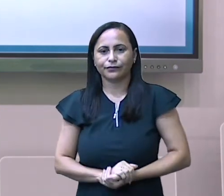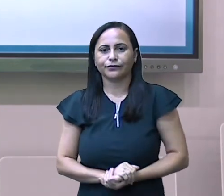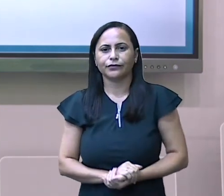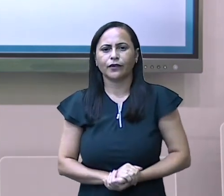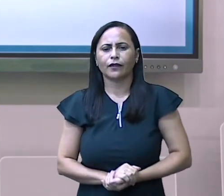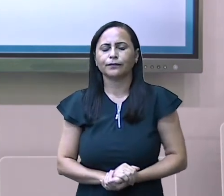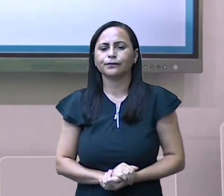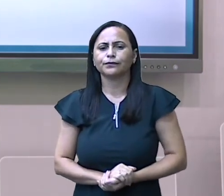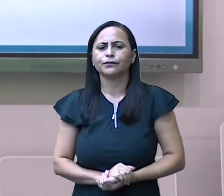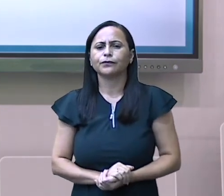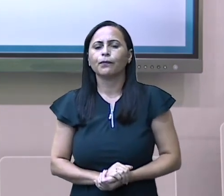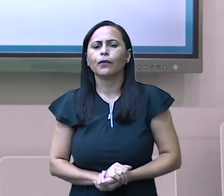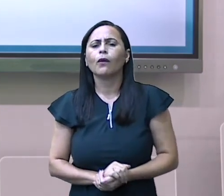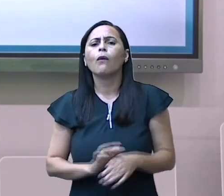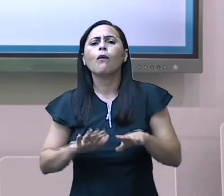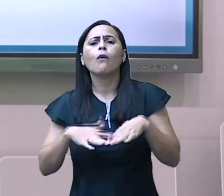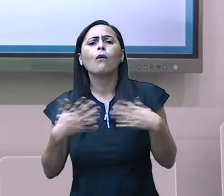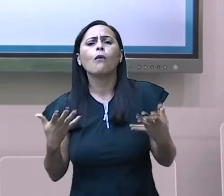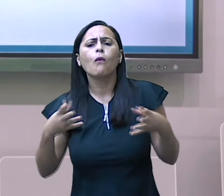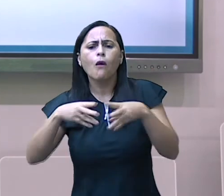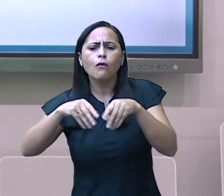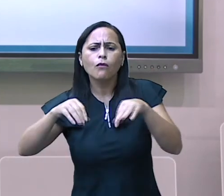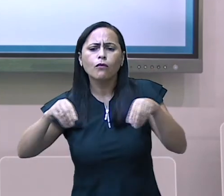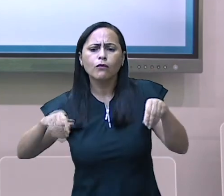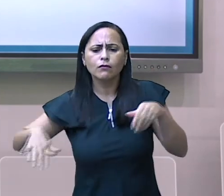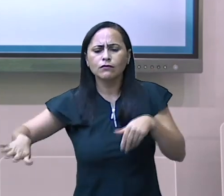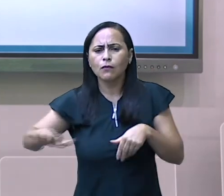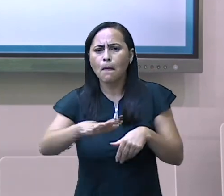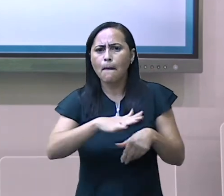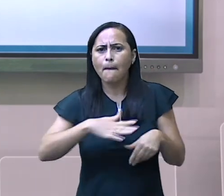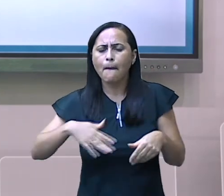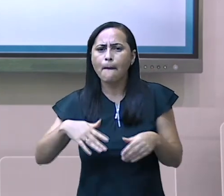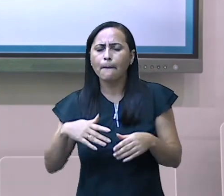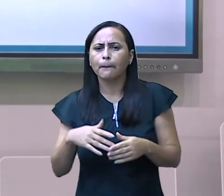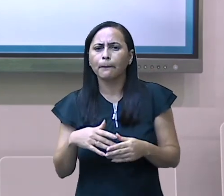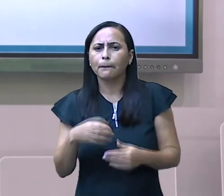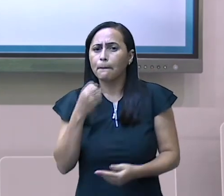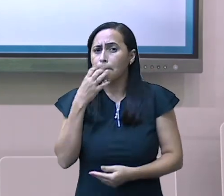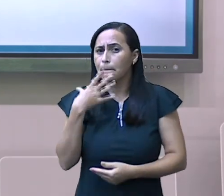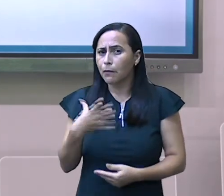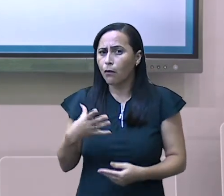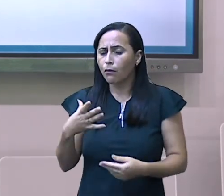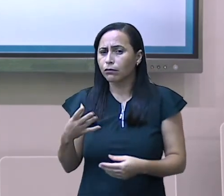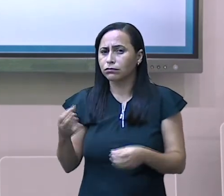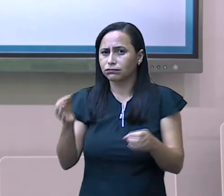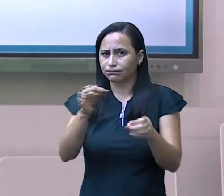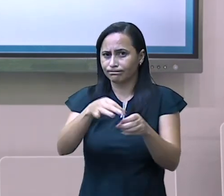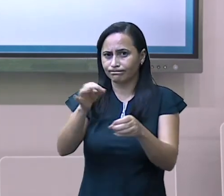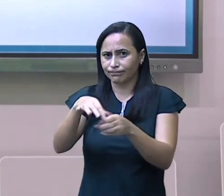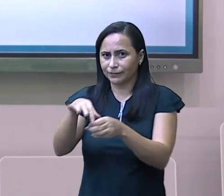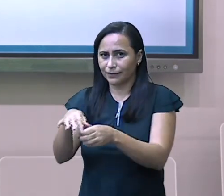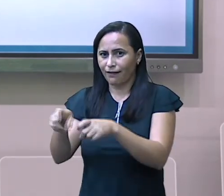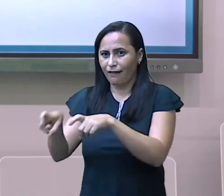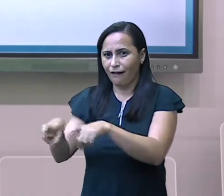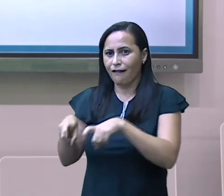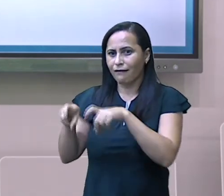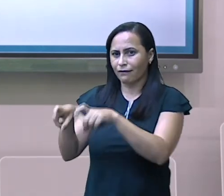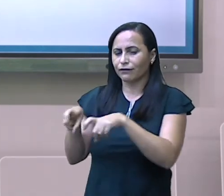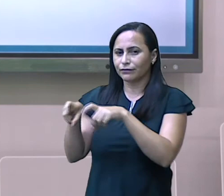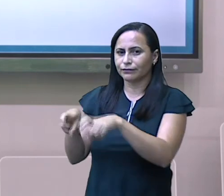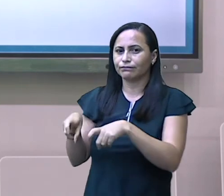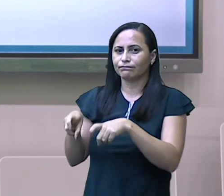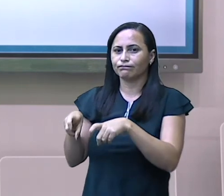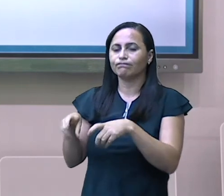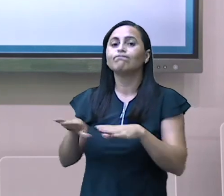Qual o solo próprio para a agricultura? Como é esse solo? Não precisa ser todas as